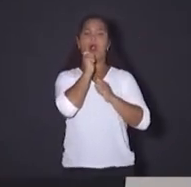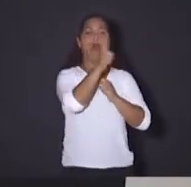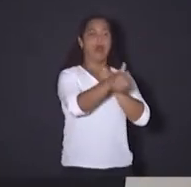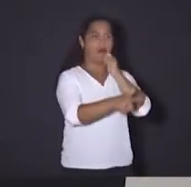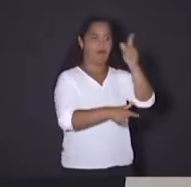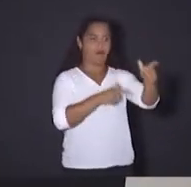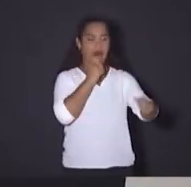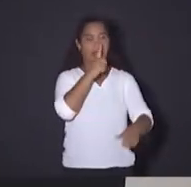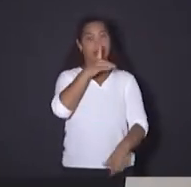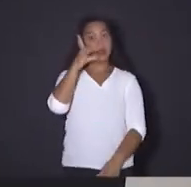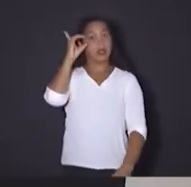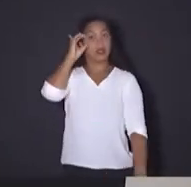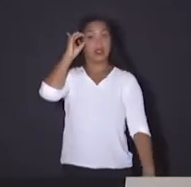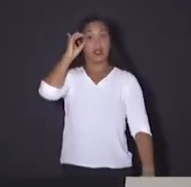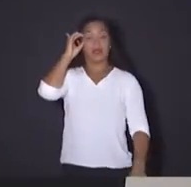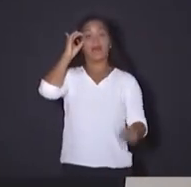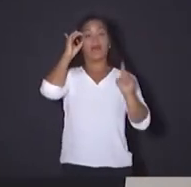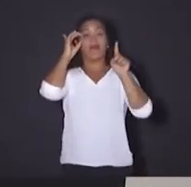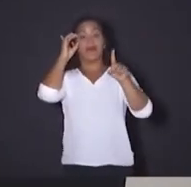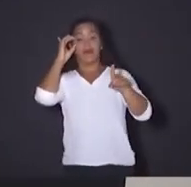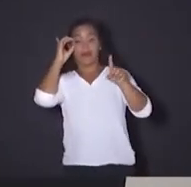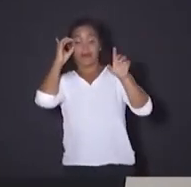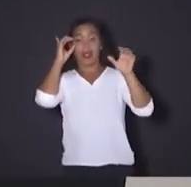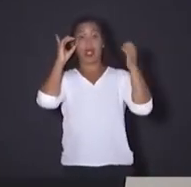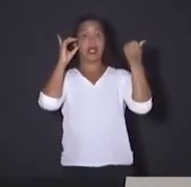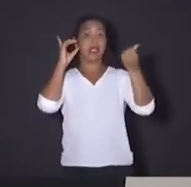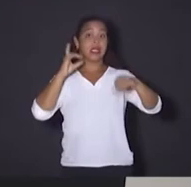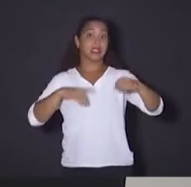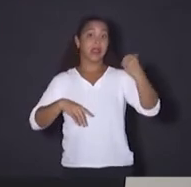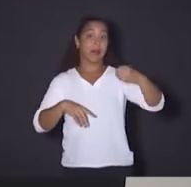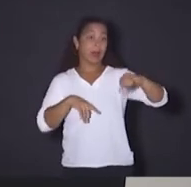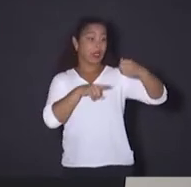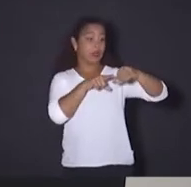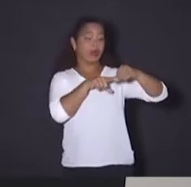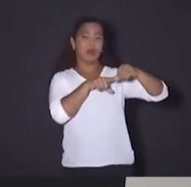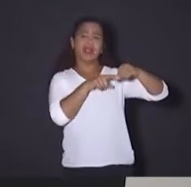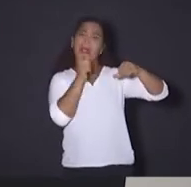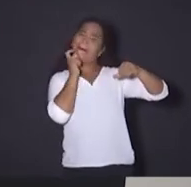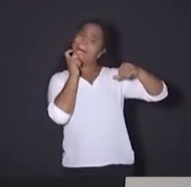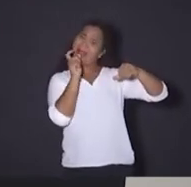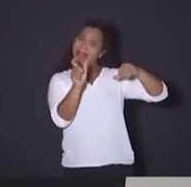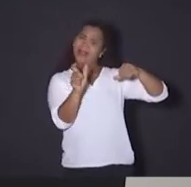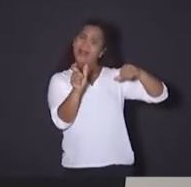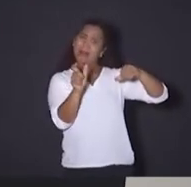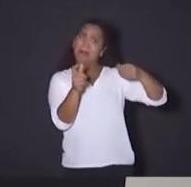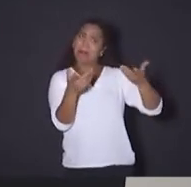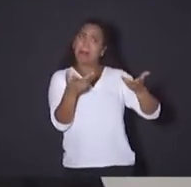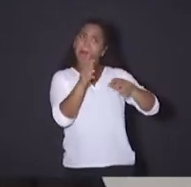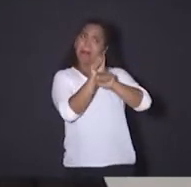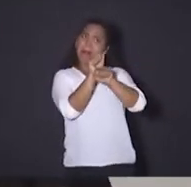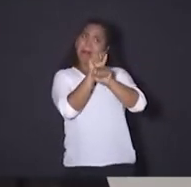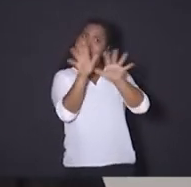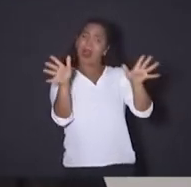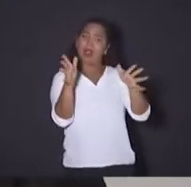ela chamava de como fosse um xingamento não parece óbvio que esse golpe também foi